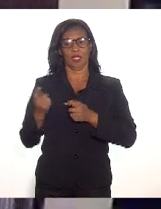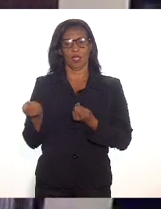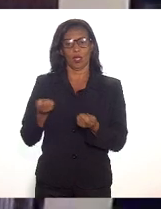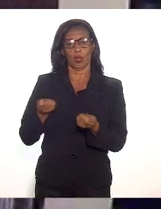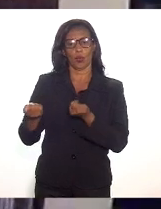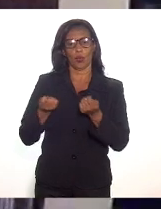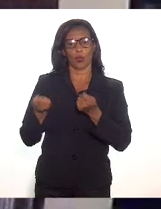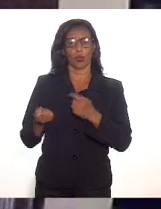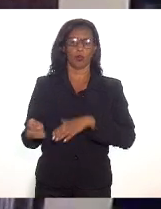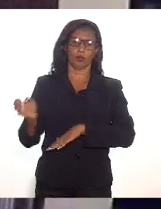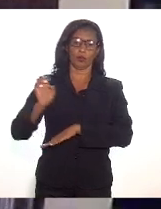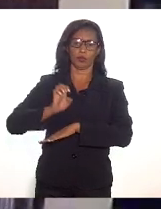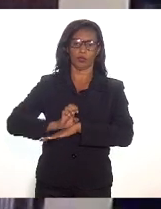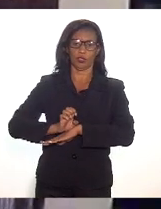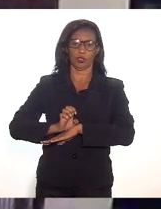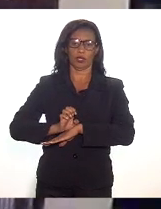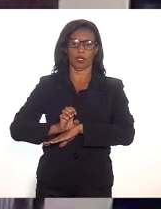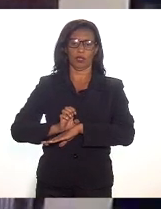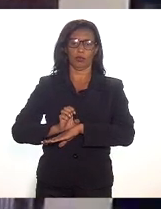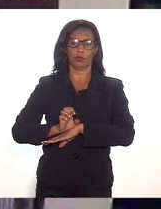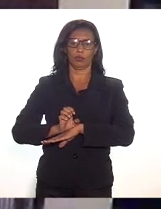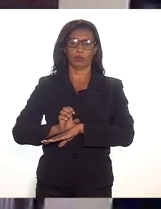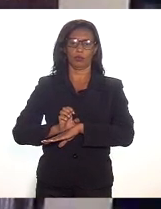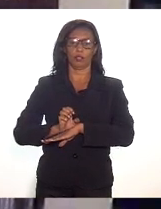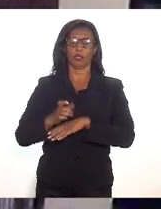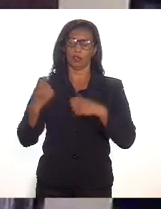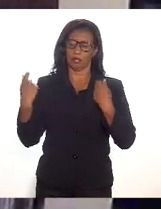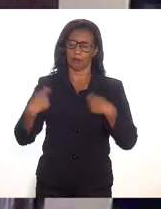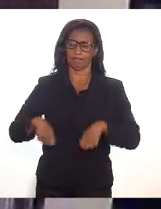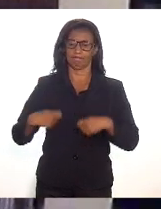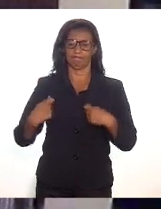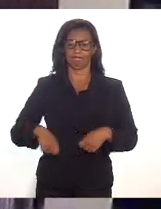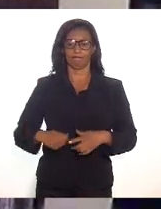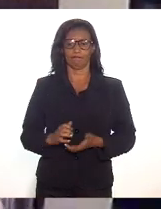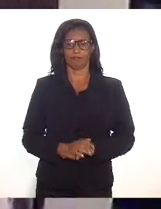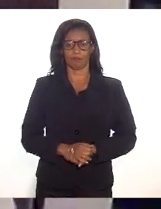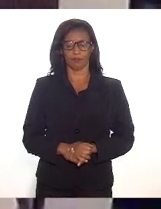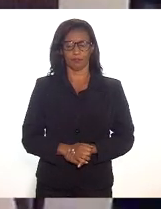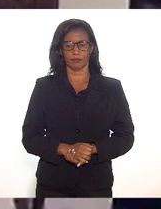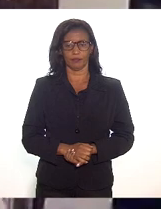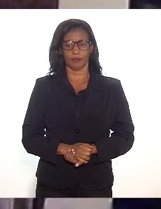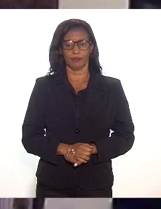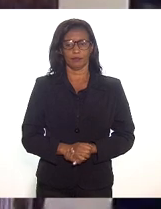econômica do nosso Estado, que está se fazendo tão necessária. O